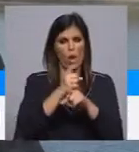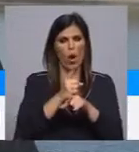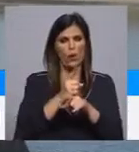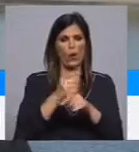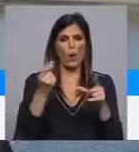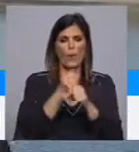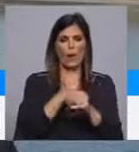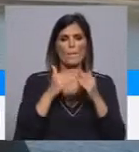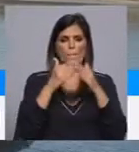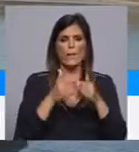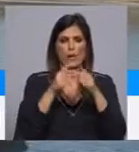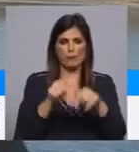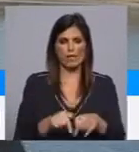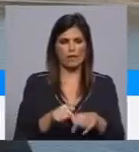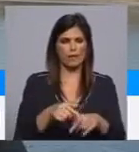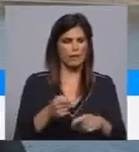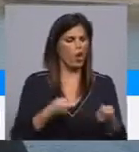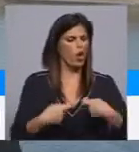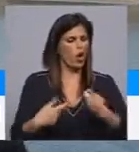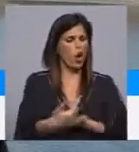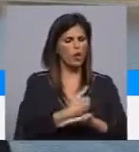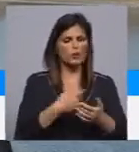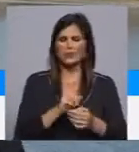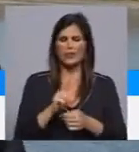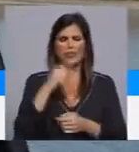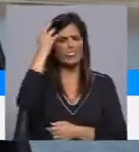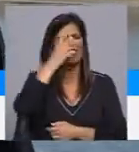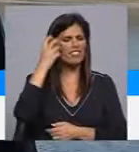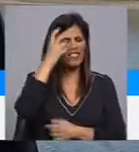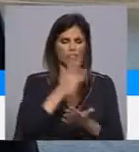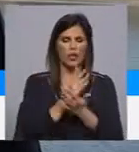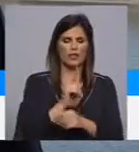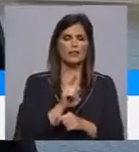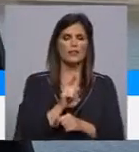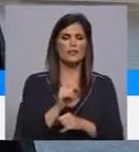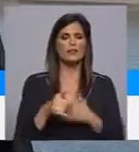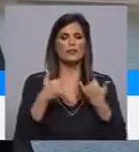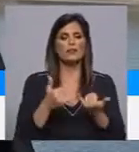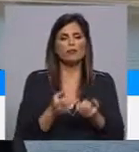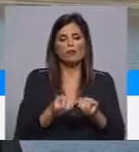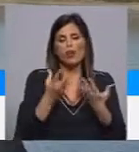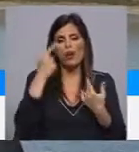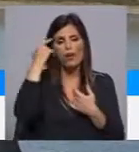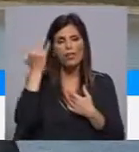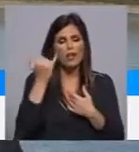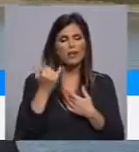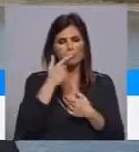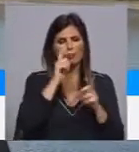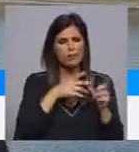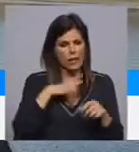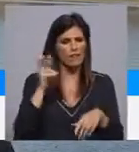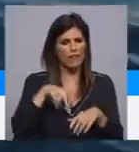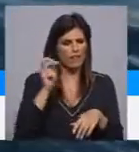aqui. Não foi em termos de negócio, mas em termos de prazer. E depois surgiu a ideia, havia pessoas que queriam